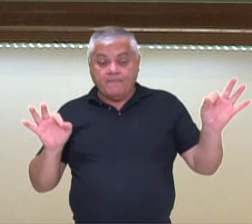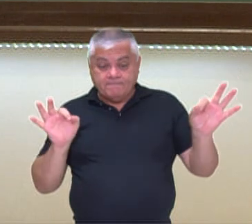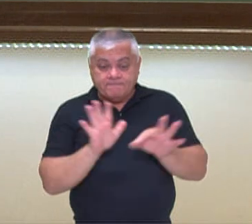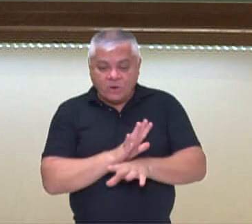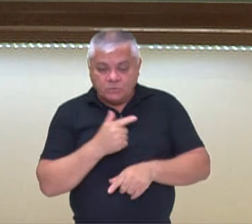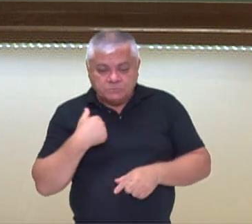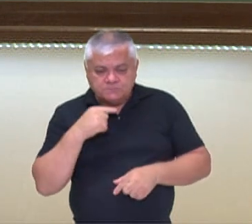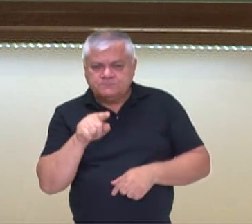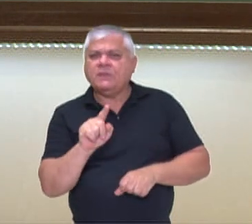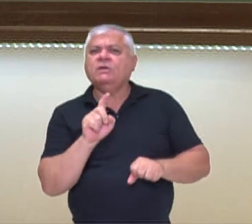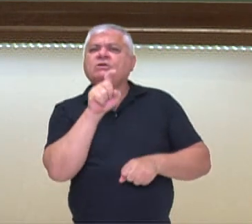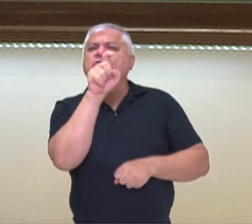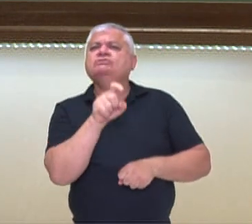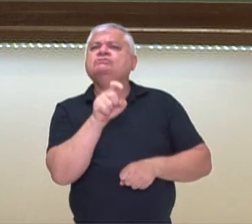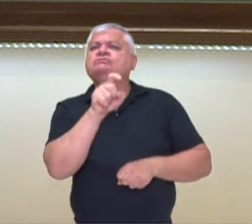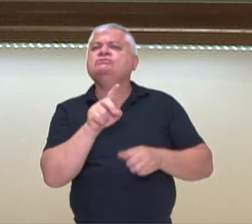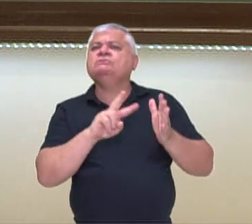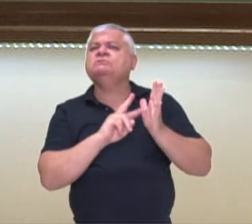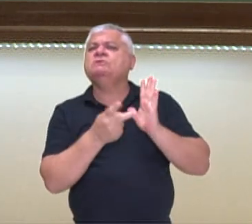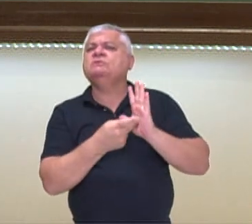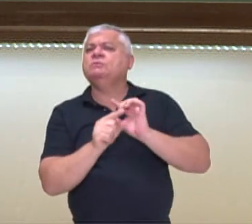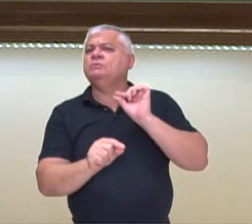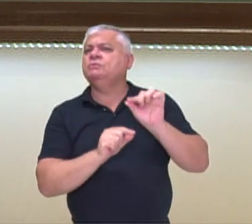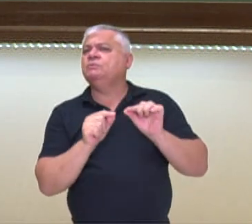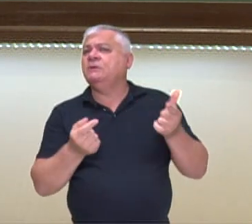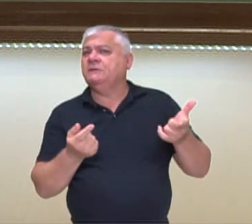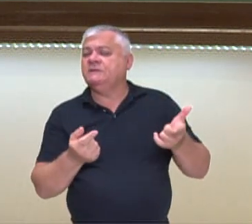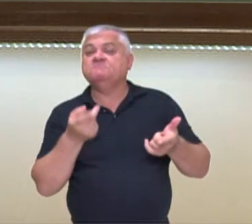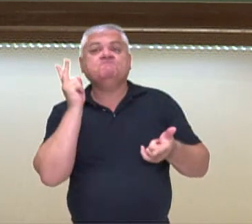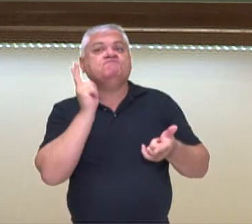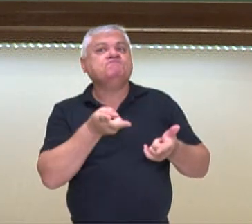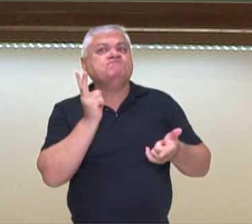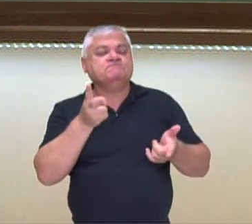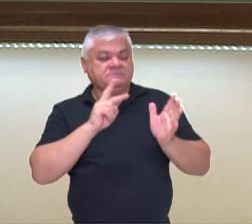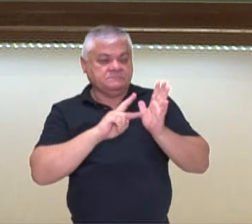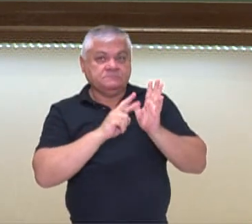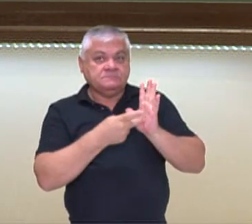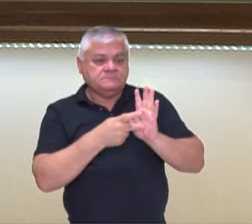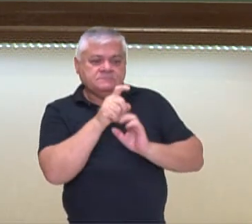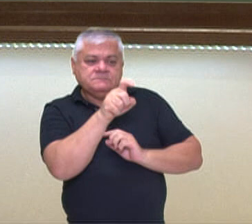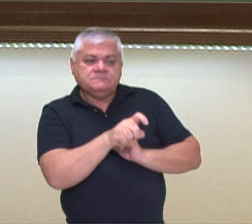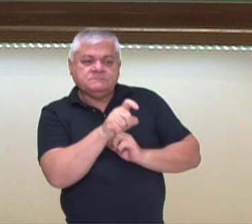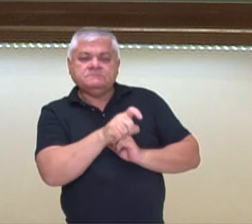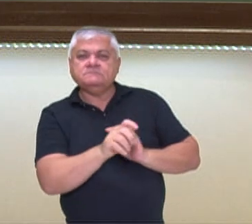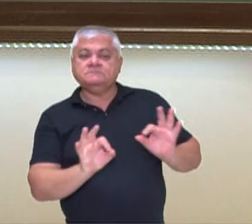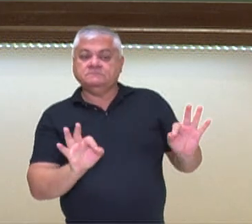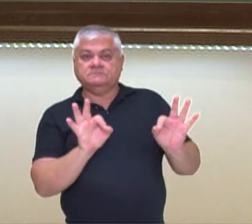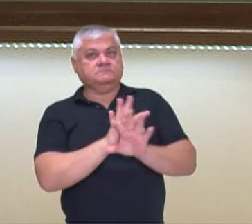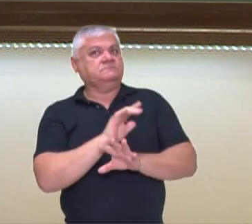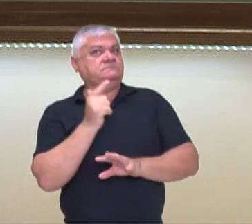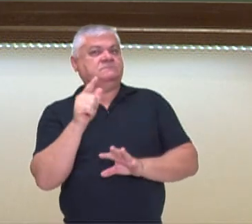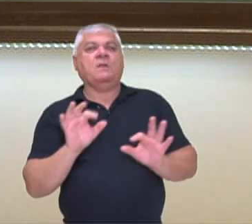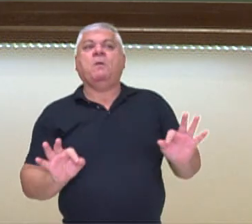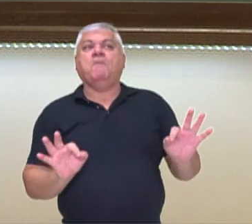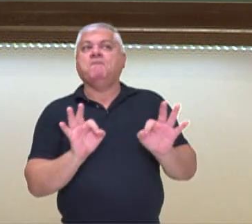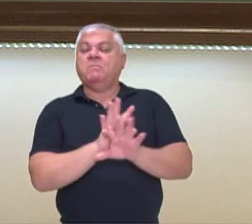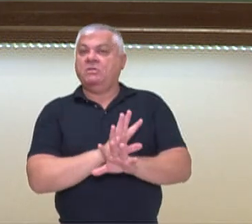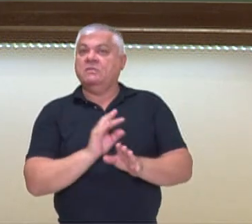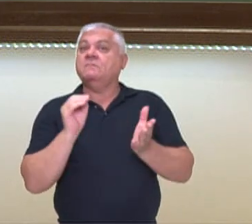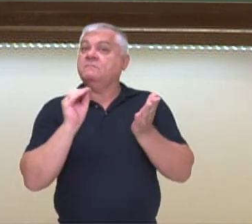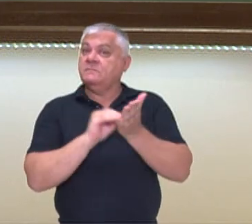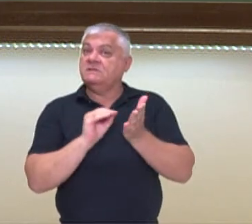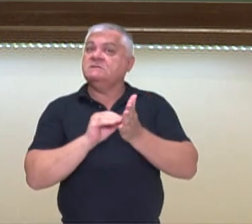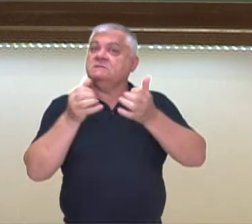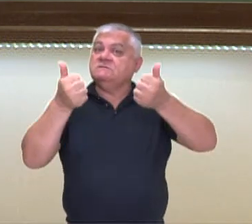que o X significa, tá? Não termine o exercício e dê isso como terminado ou como encerrado,